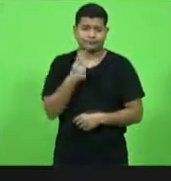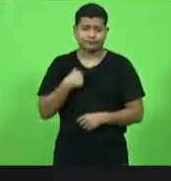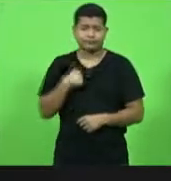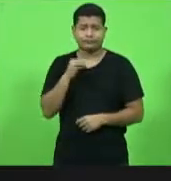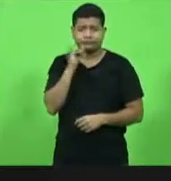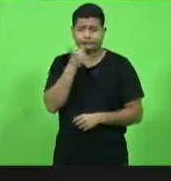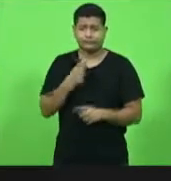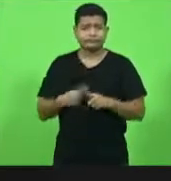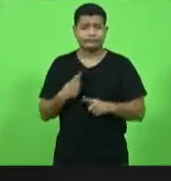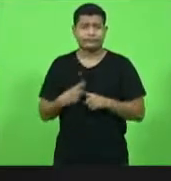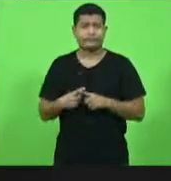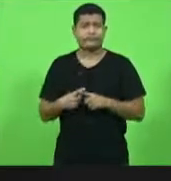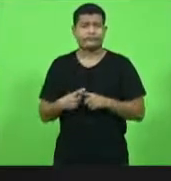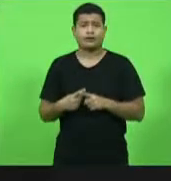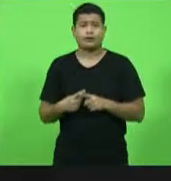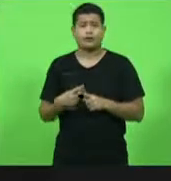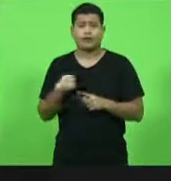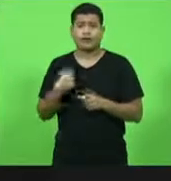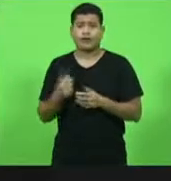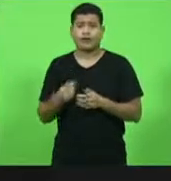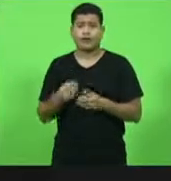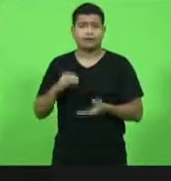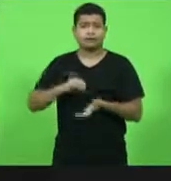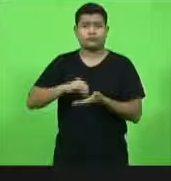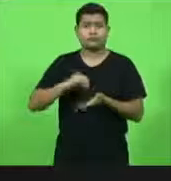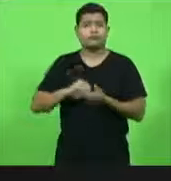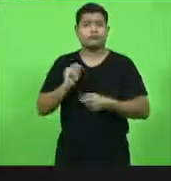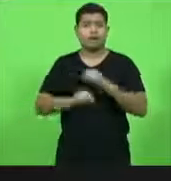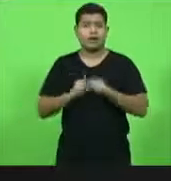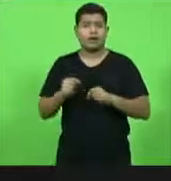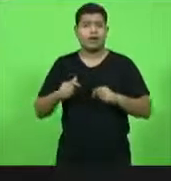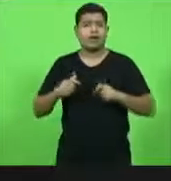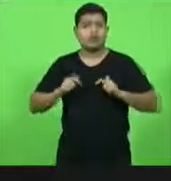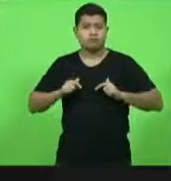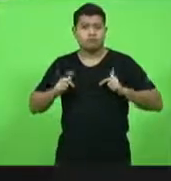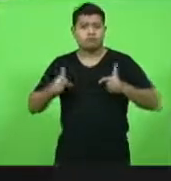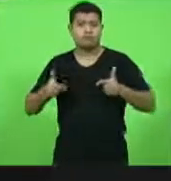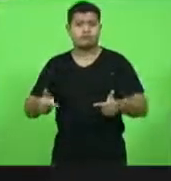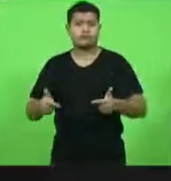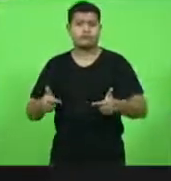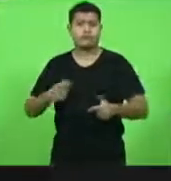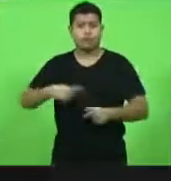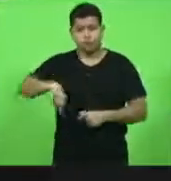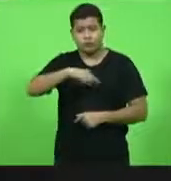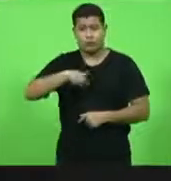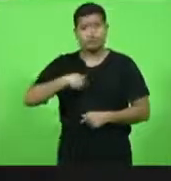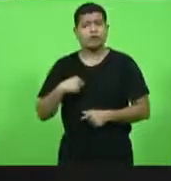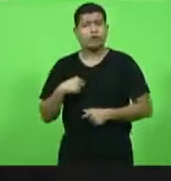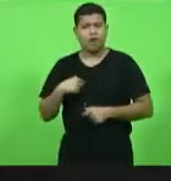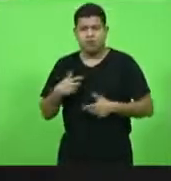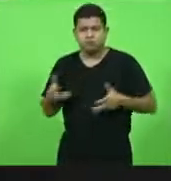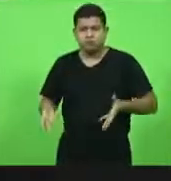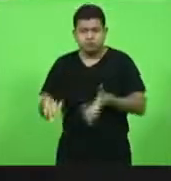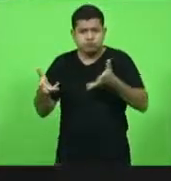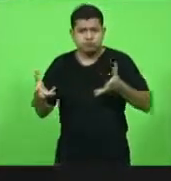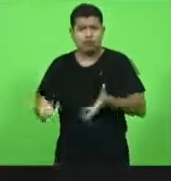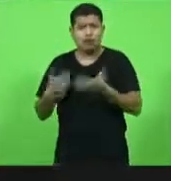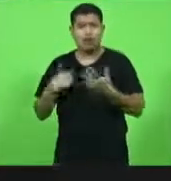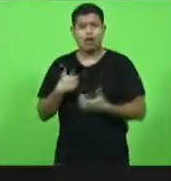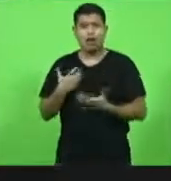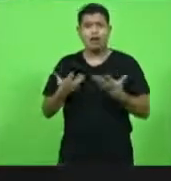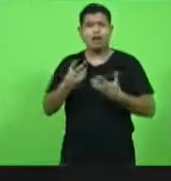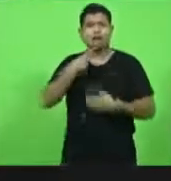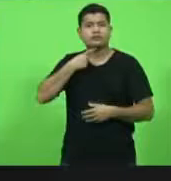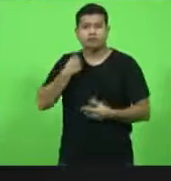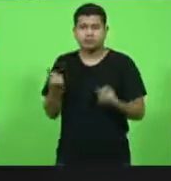que não houve essa disposição, e Vossa Excelência prova disso, por várias vezes a gente provocou, né, a intenção de fazer parceria com,